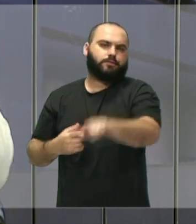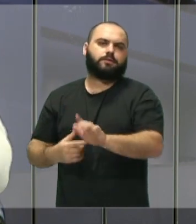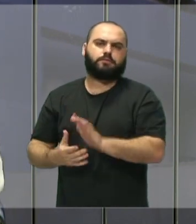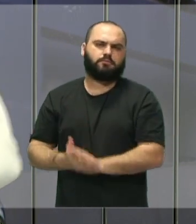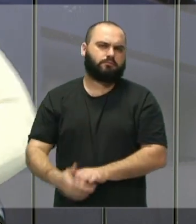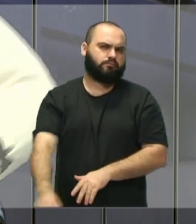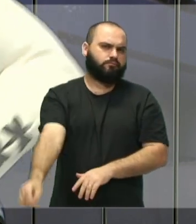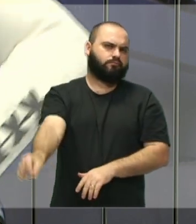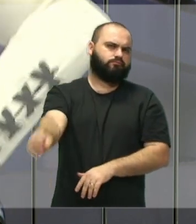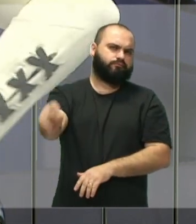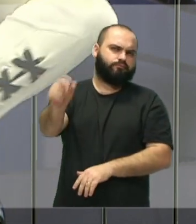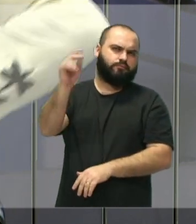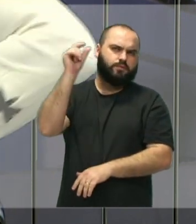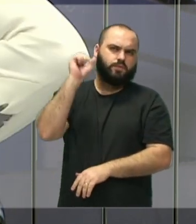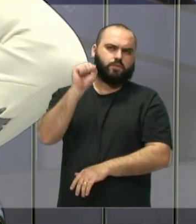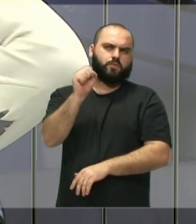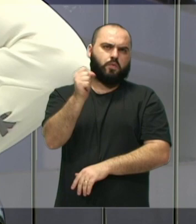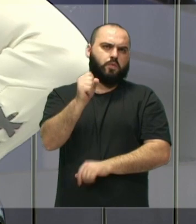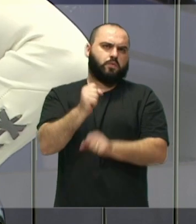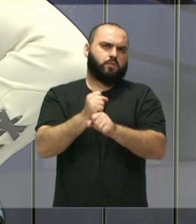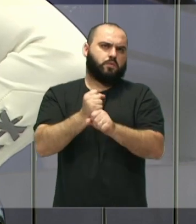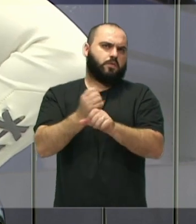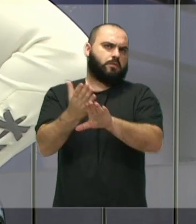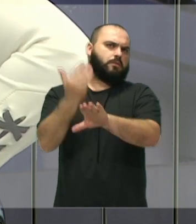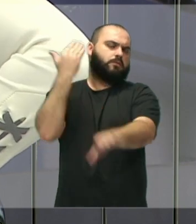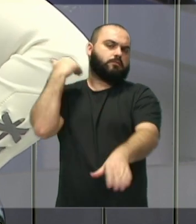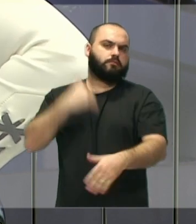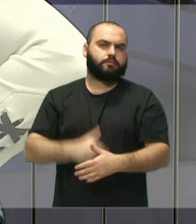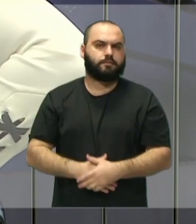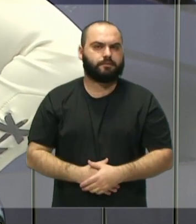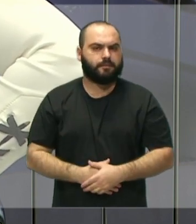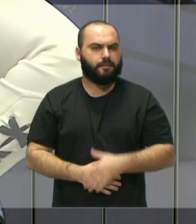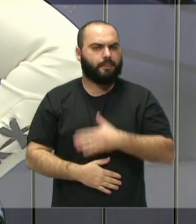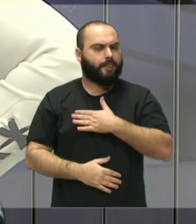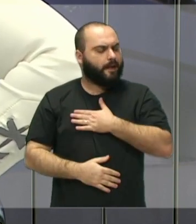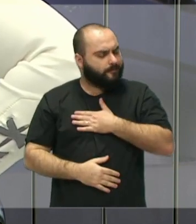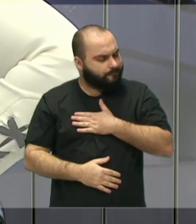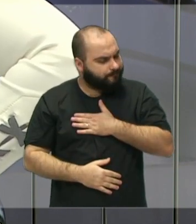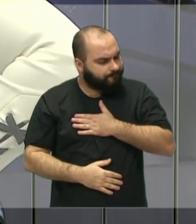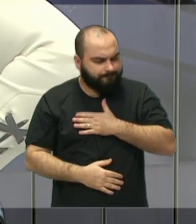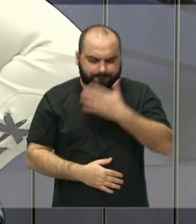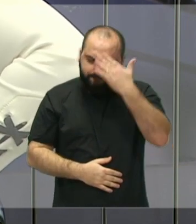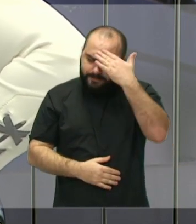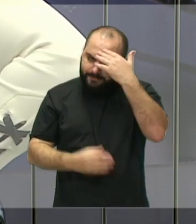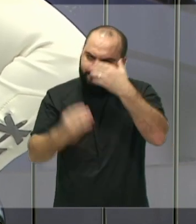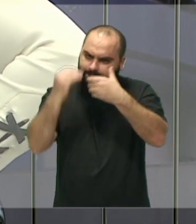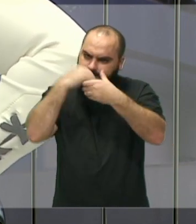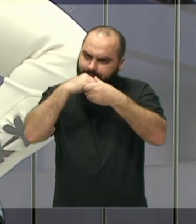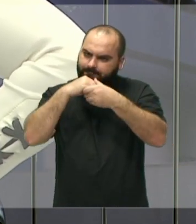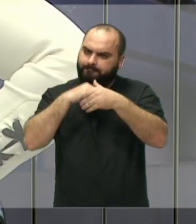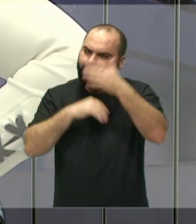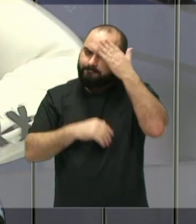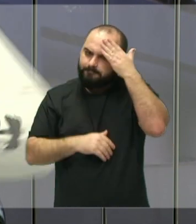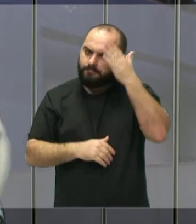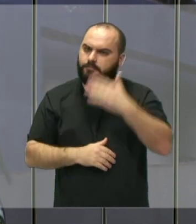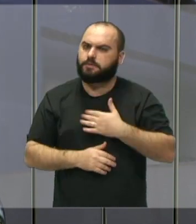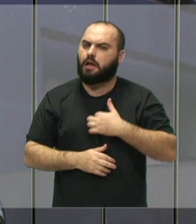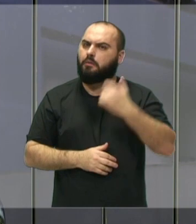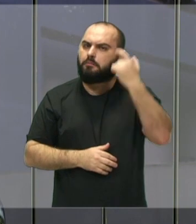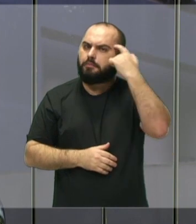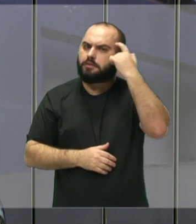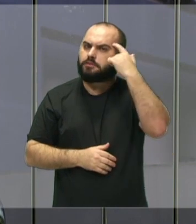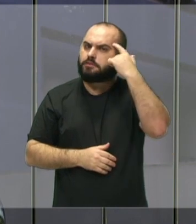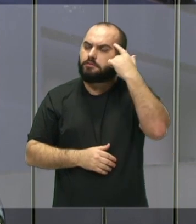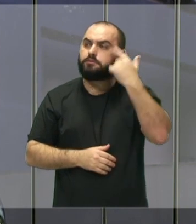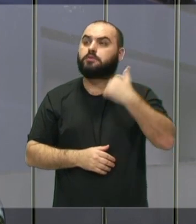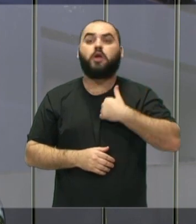tempo atrás, né? Há 8 anos atrás, e aquilo ficou muito forte na minha cabeça. E naquela ocasião eu cheguei a cogitar, eu